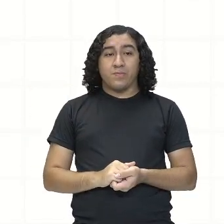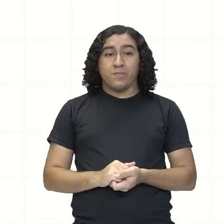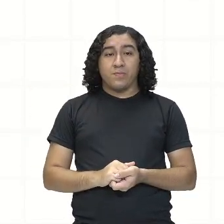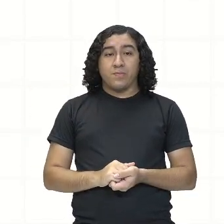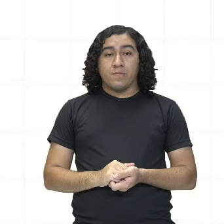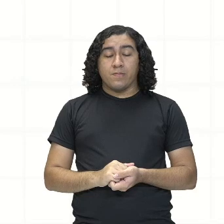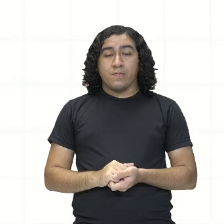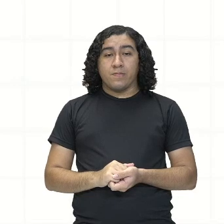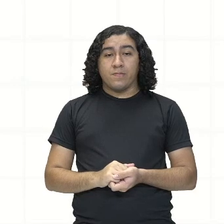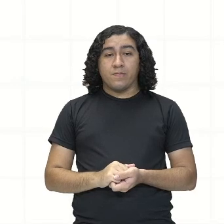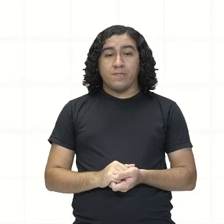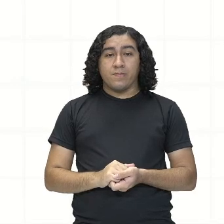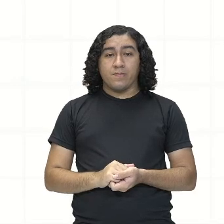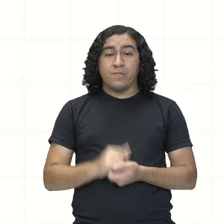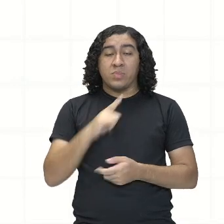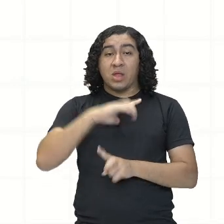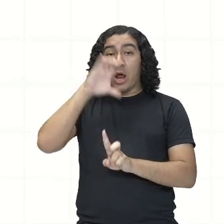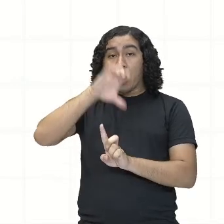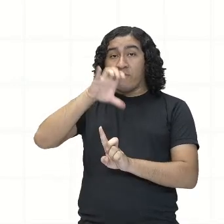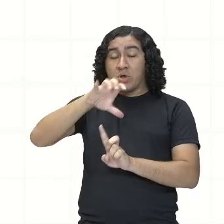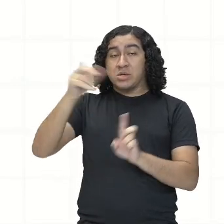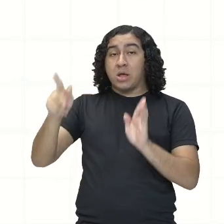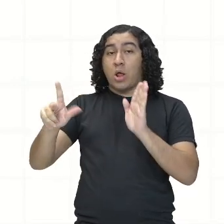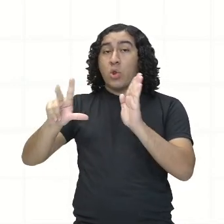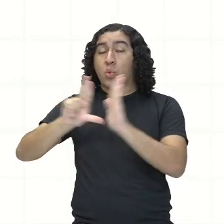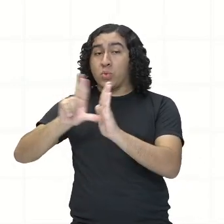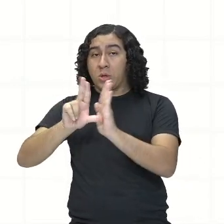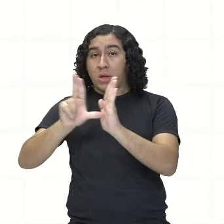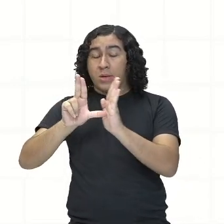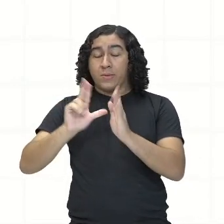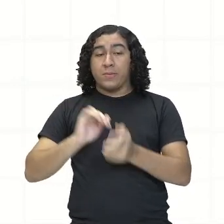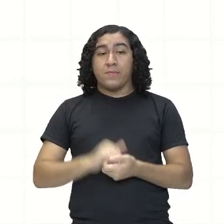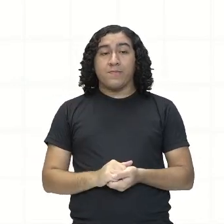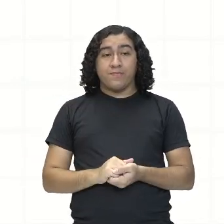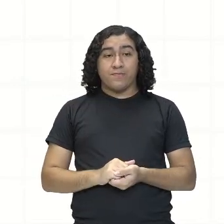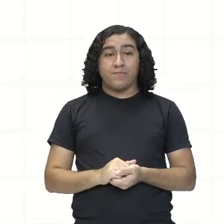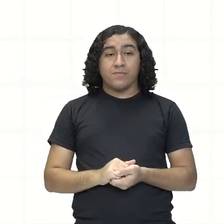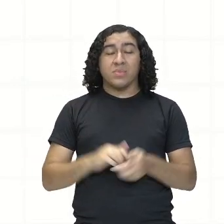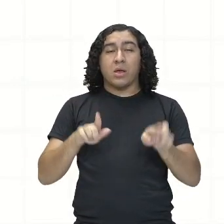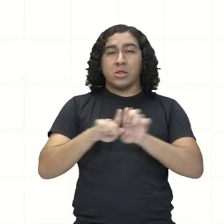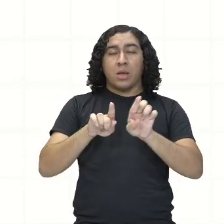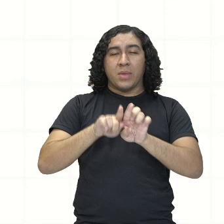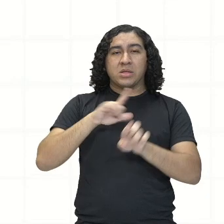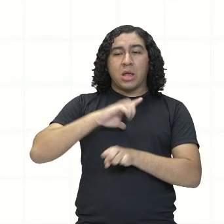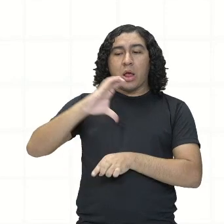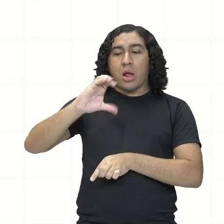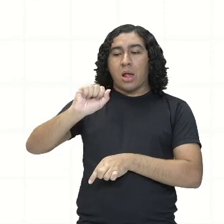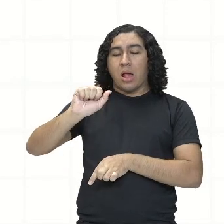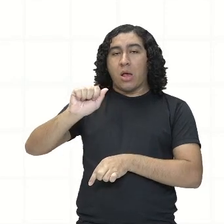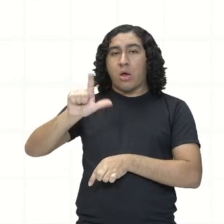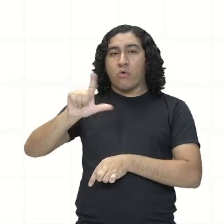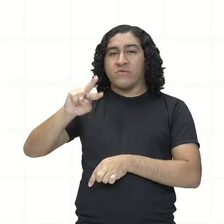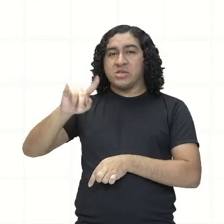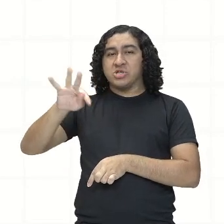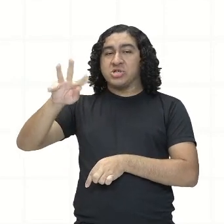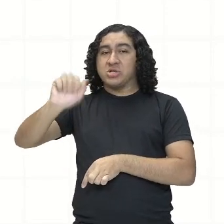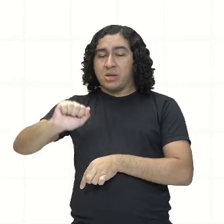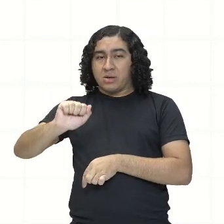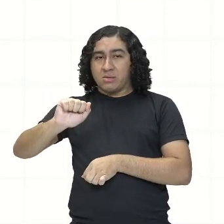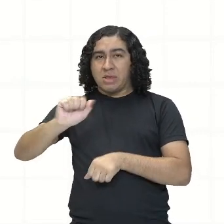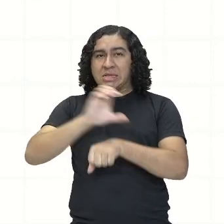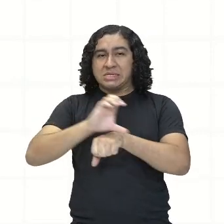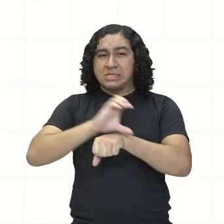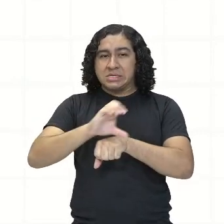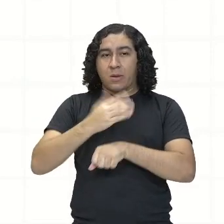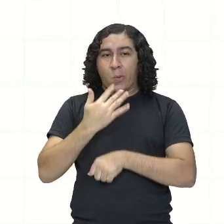ser influenciado ali por Martinho Lutero. Vamos ter os calvinistas, que está em cinza, bem aqui, ó,